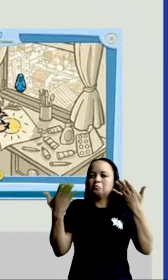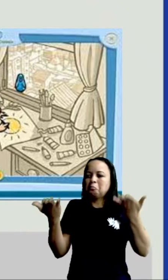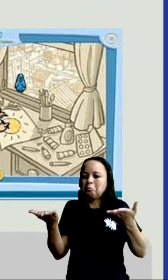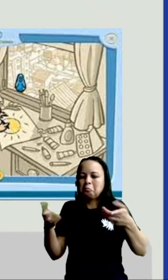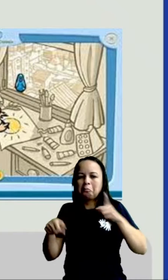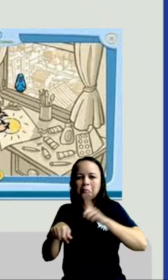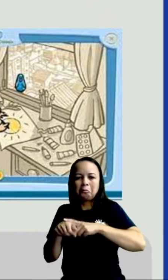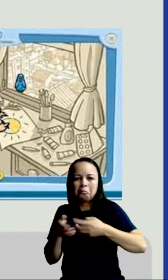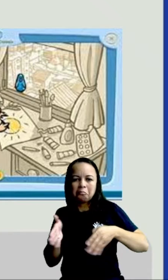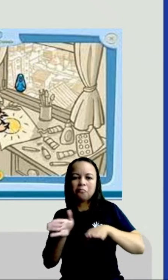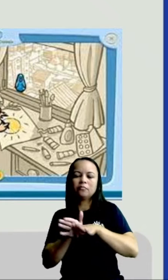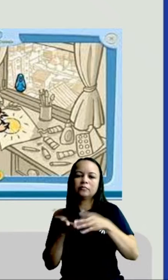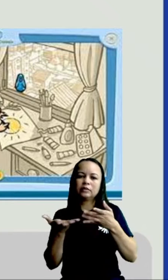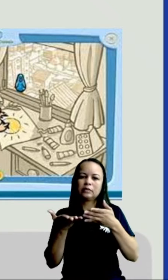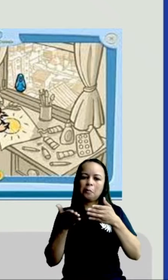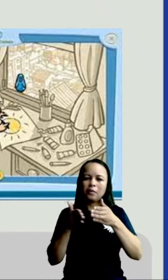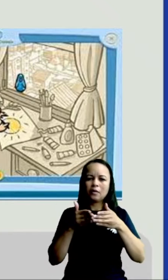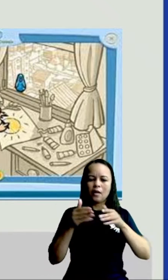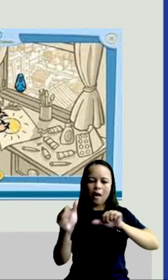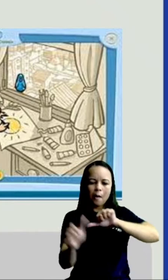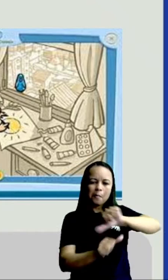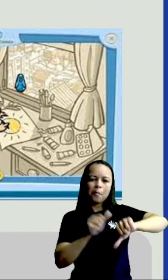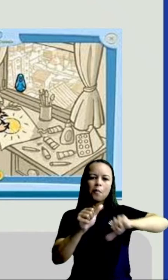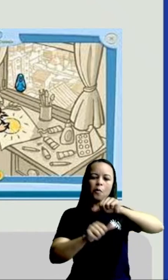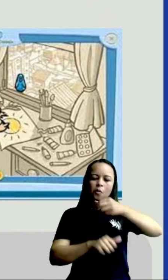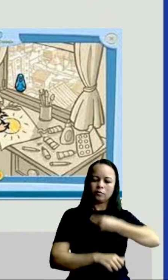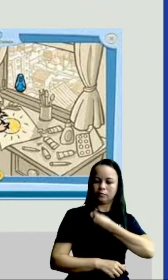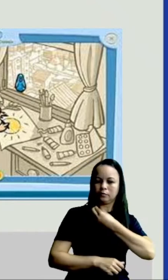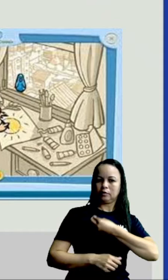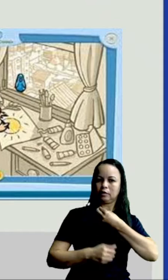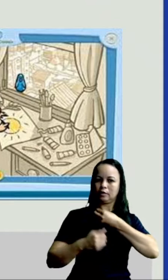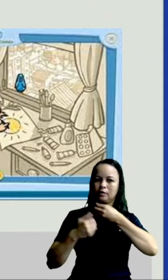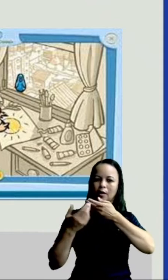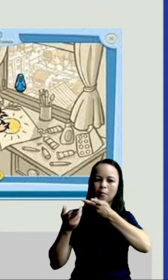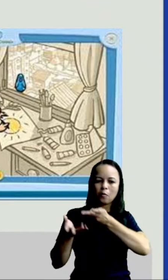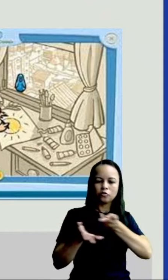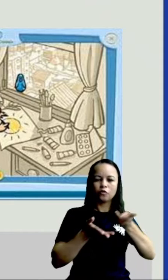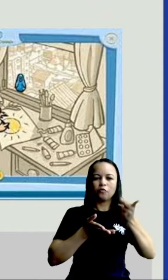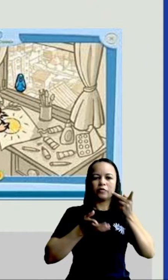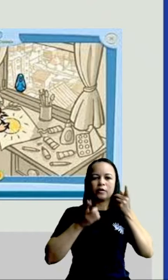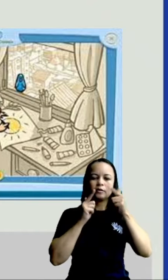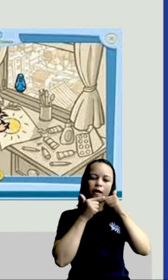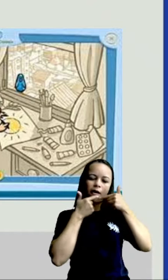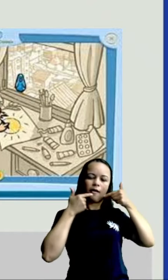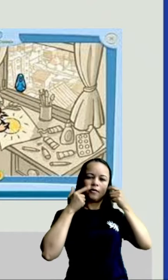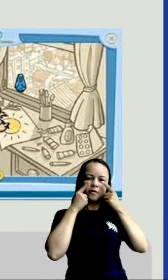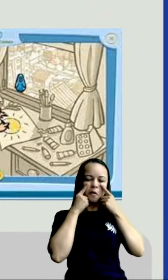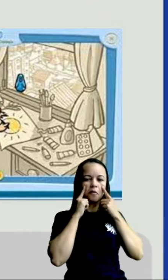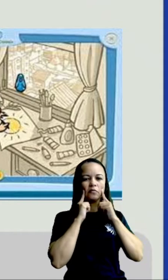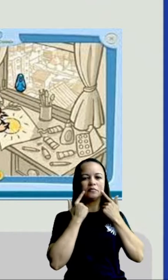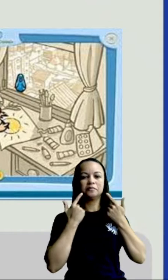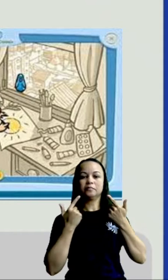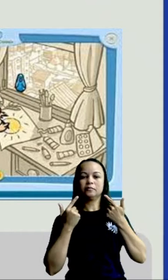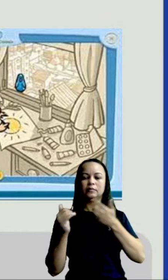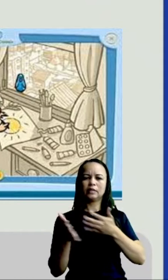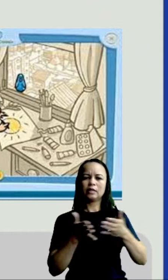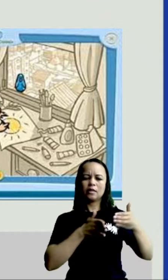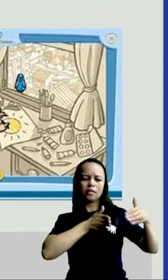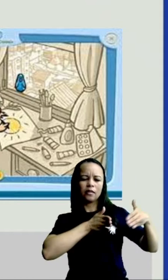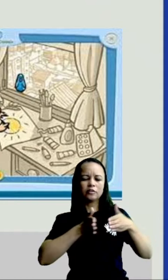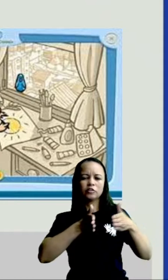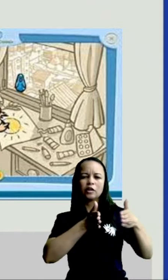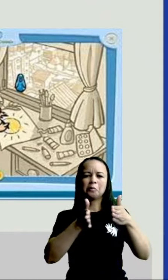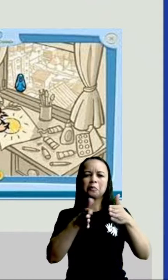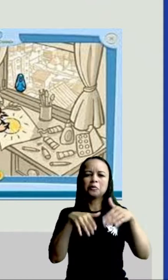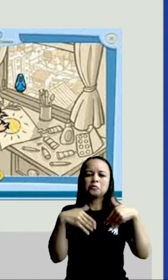sem pedir licença muda nossa vida e depois convida a rir ou chorar nessa nessa estrada